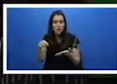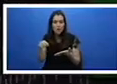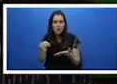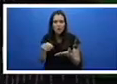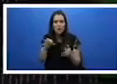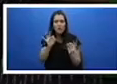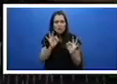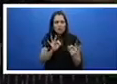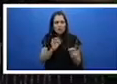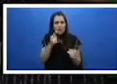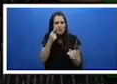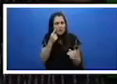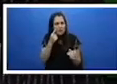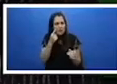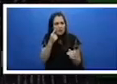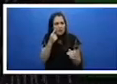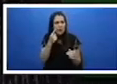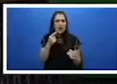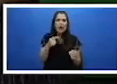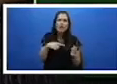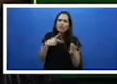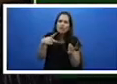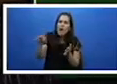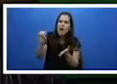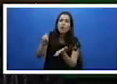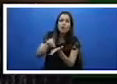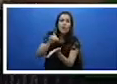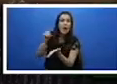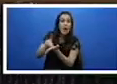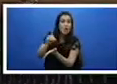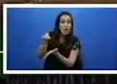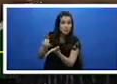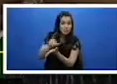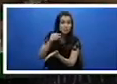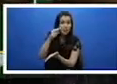escrita corretamente, consulte um dicionário, tá?